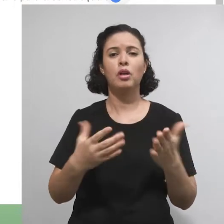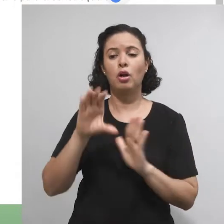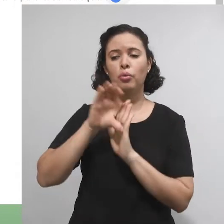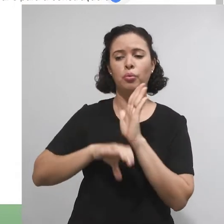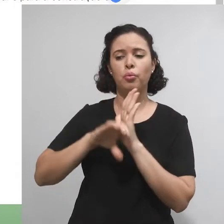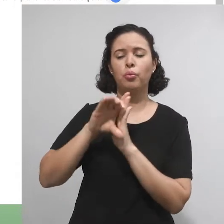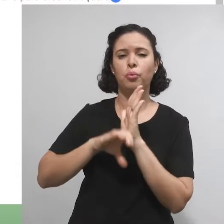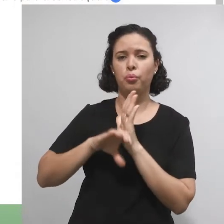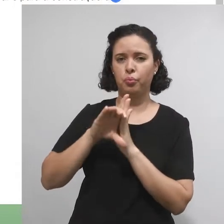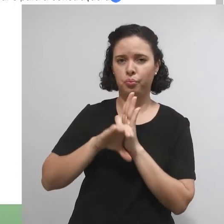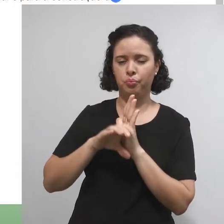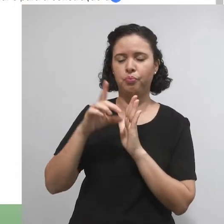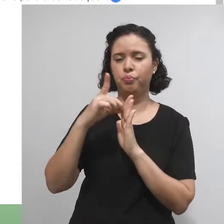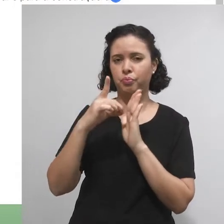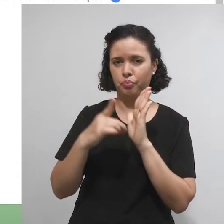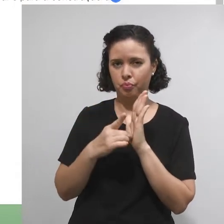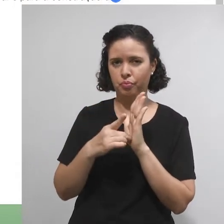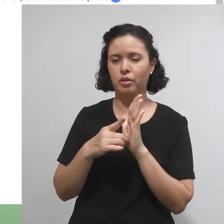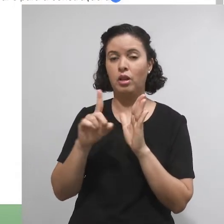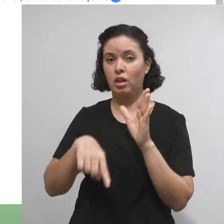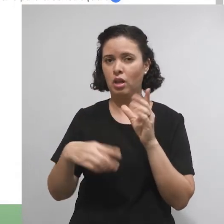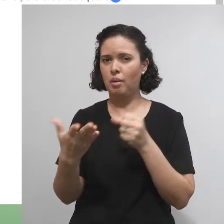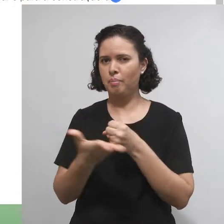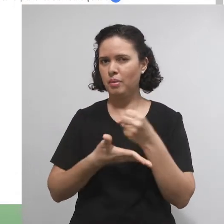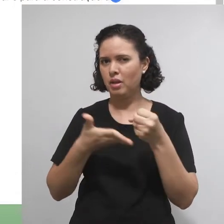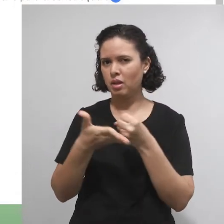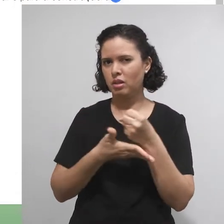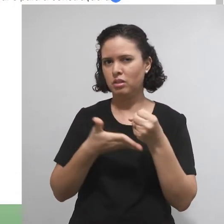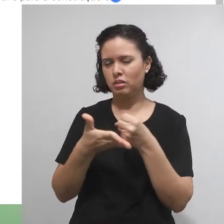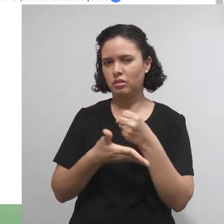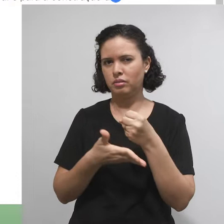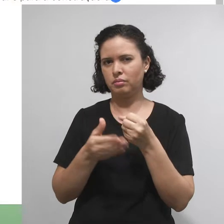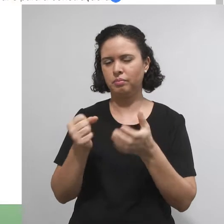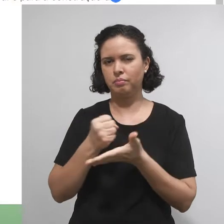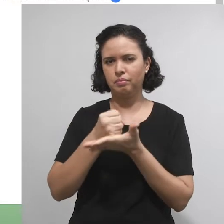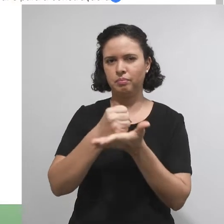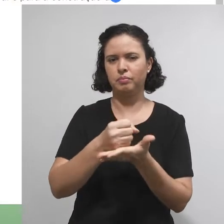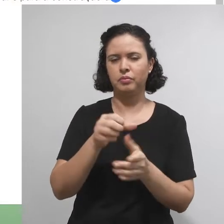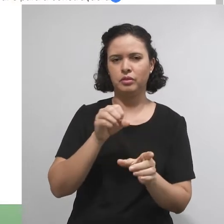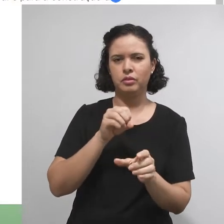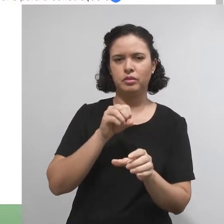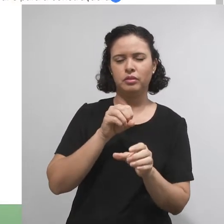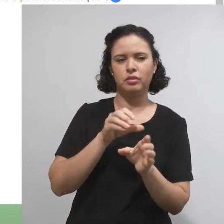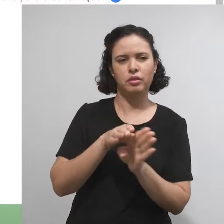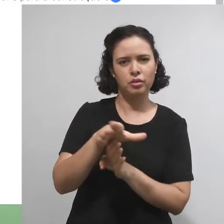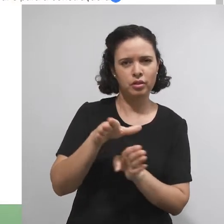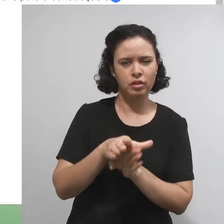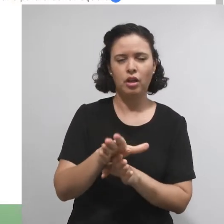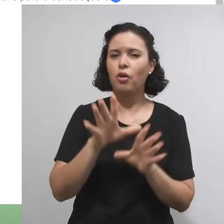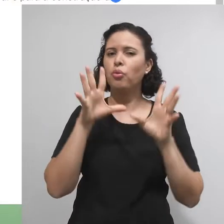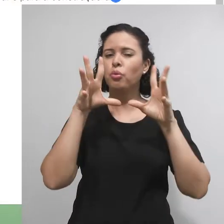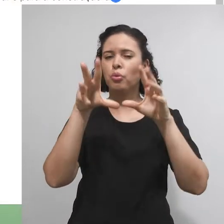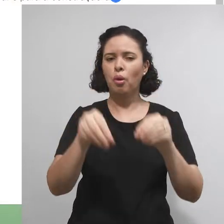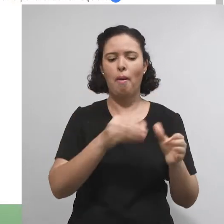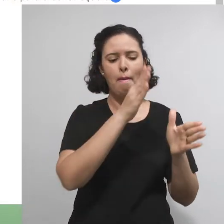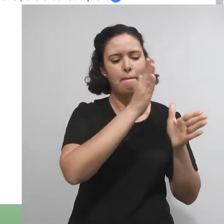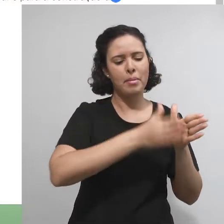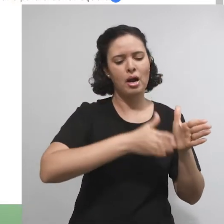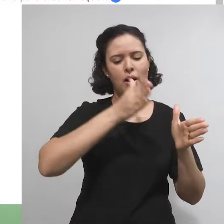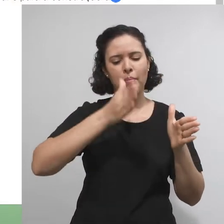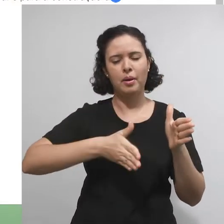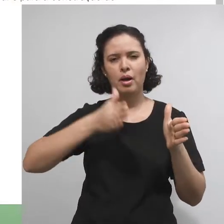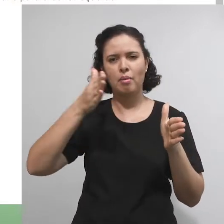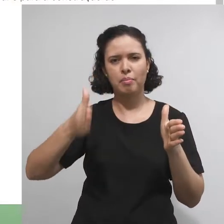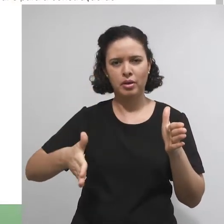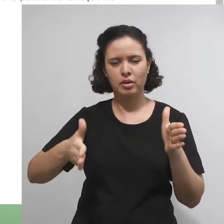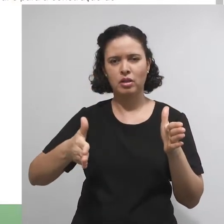é a base. A base vai orientar todas as etapas e níveis da educação, desde a